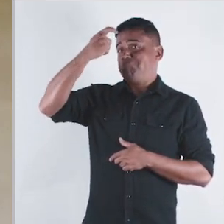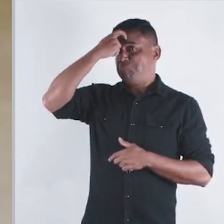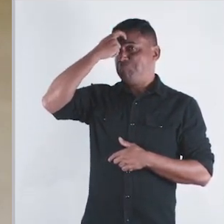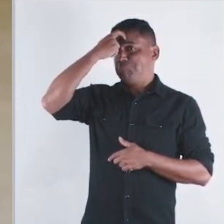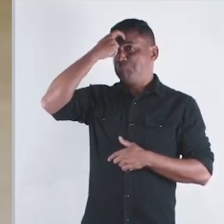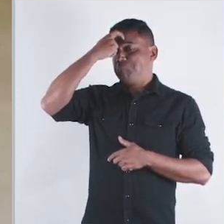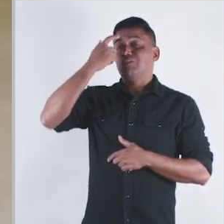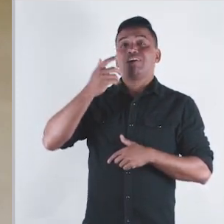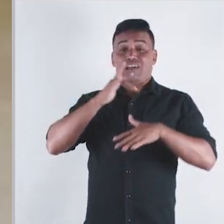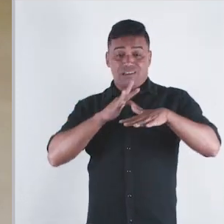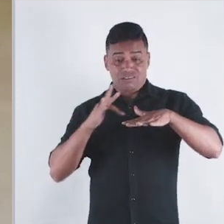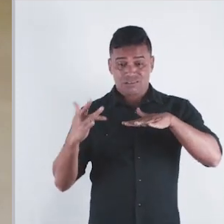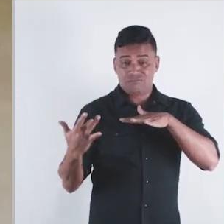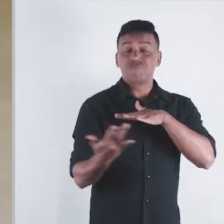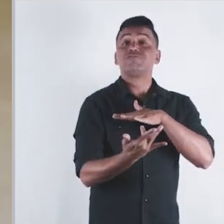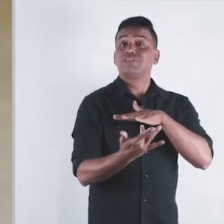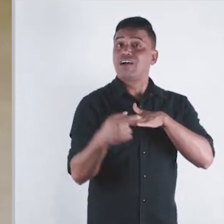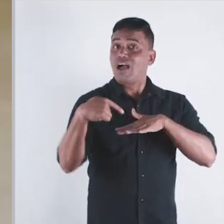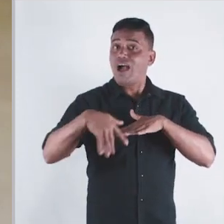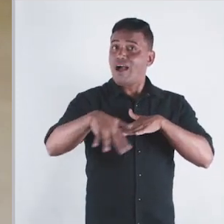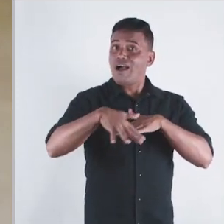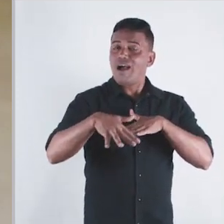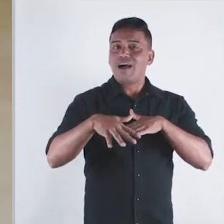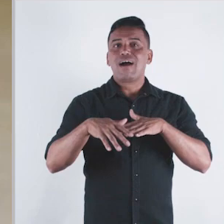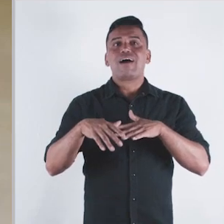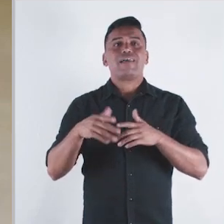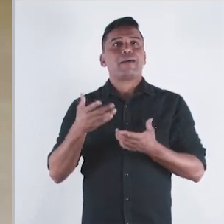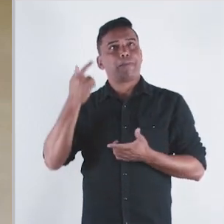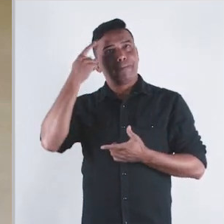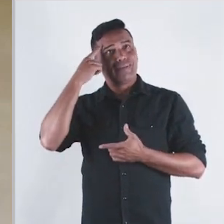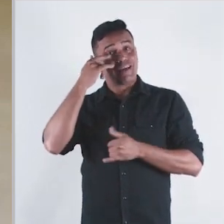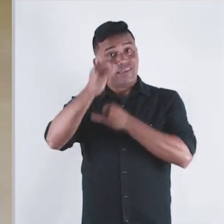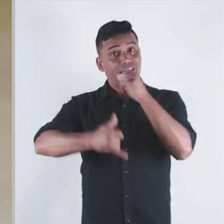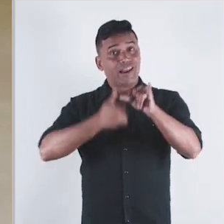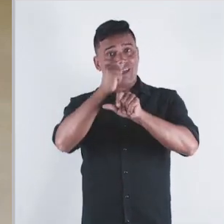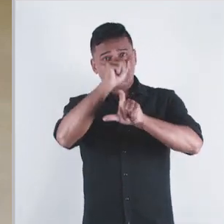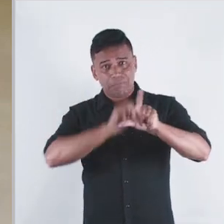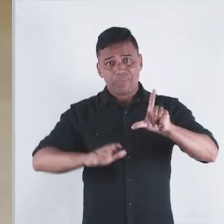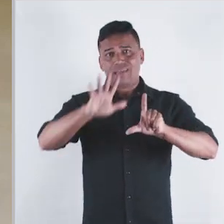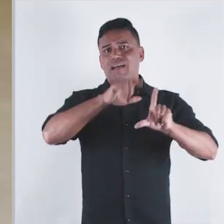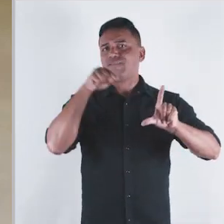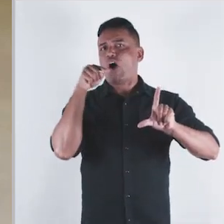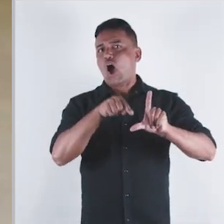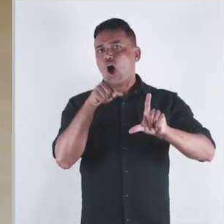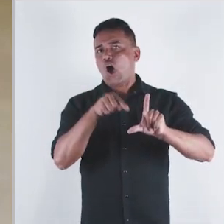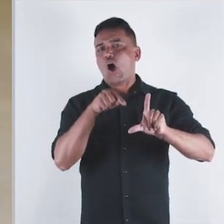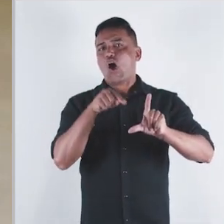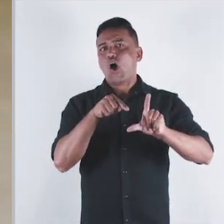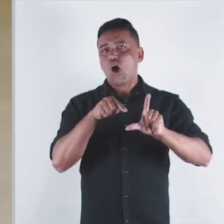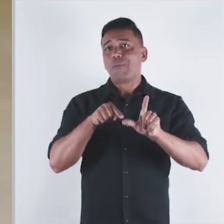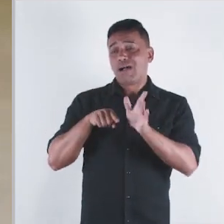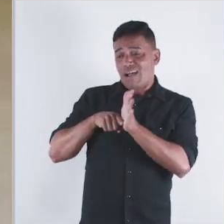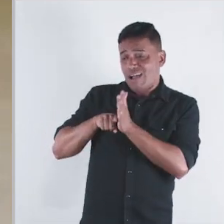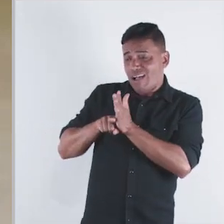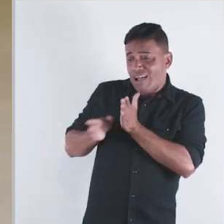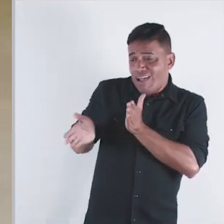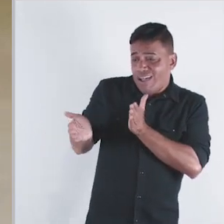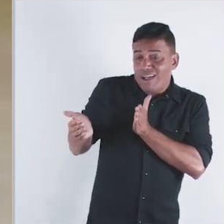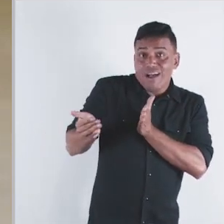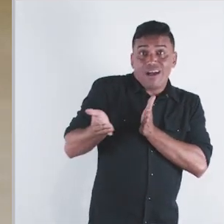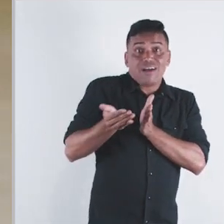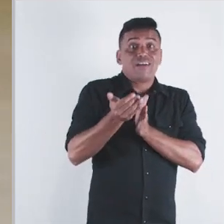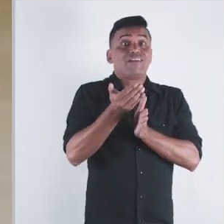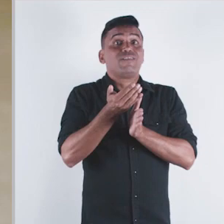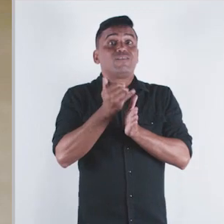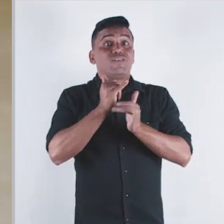redes sociais, para pensar criticamente a plataformização, para pensar criticamente a questão dos dados. É